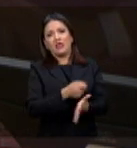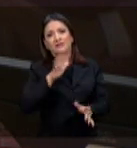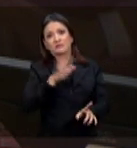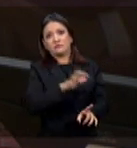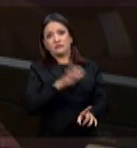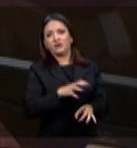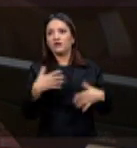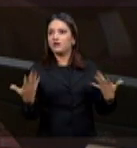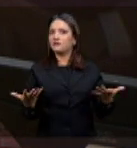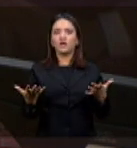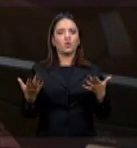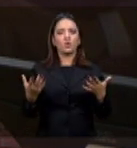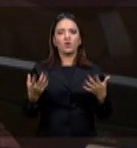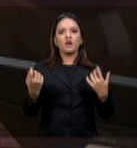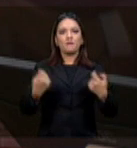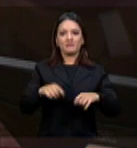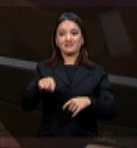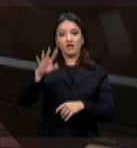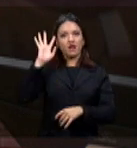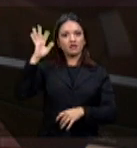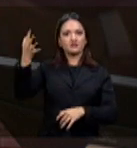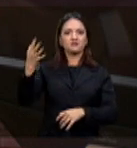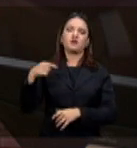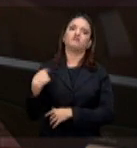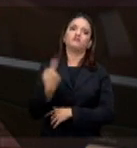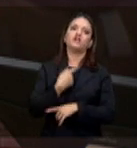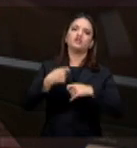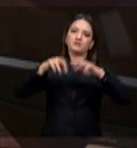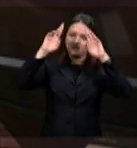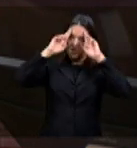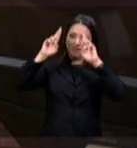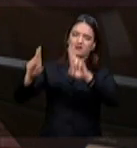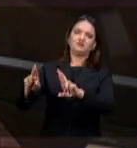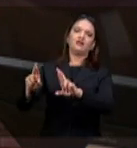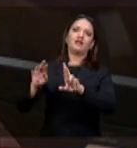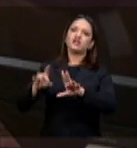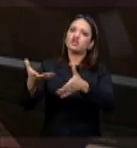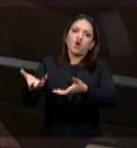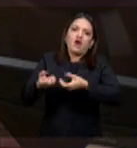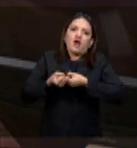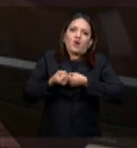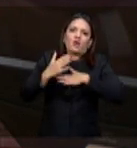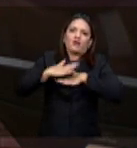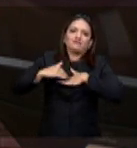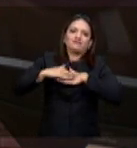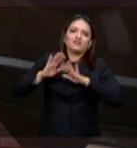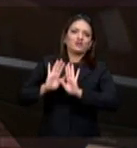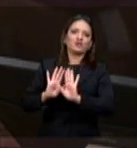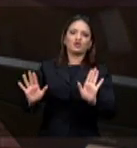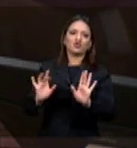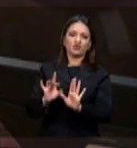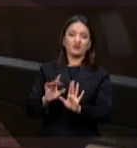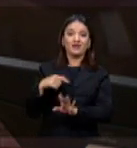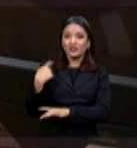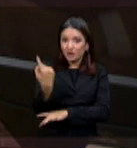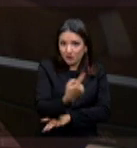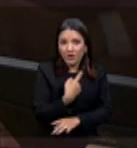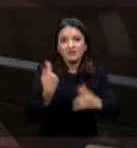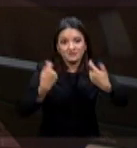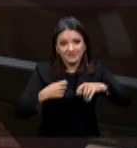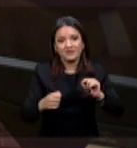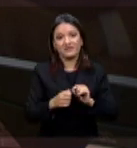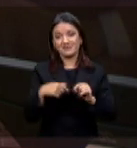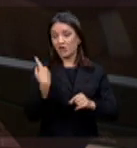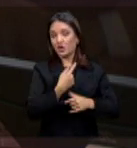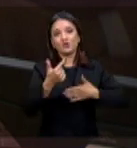que o que ela decidir, ela vai conseguir um acolhimento. E esse acolhimento tem que vir de todos nós. Esse é o